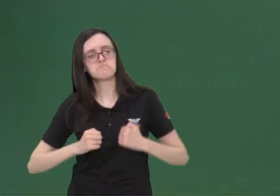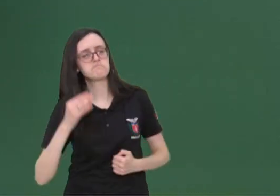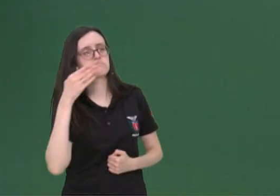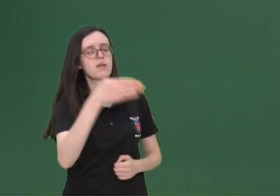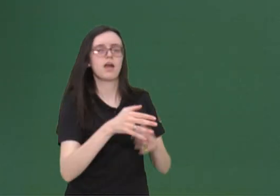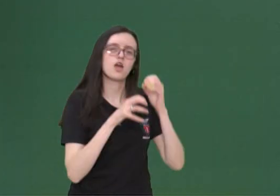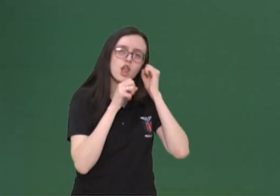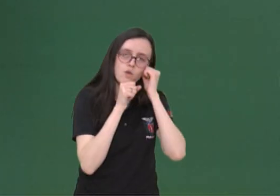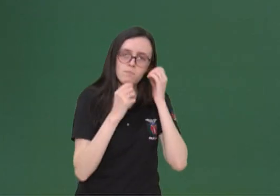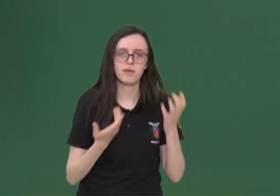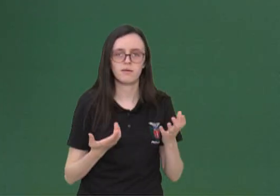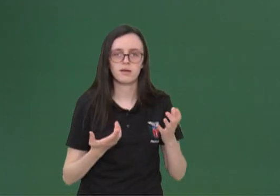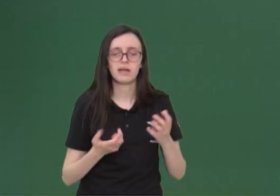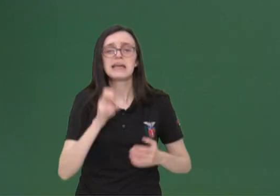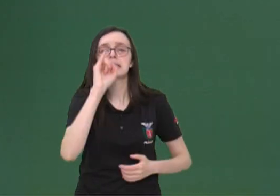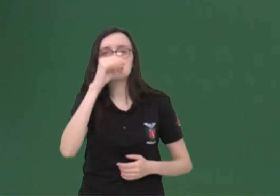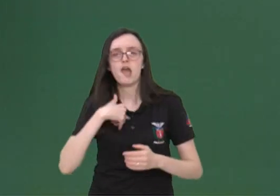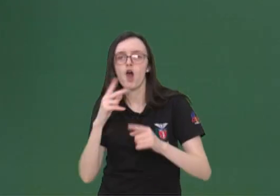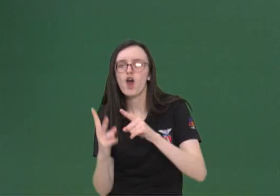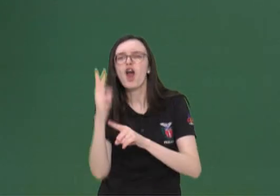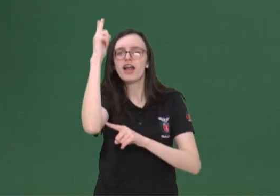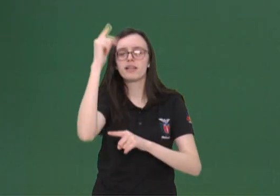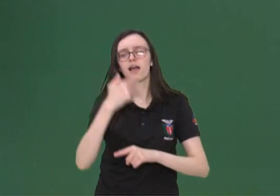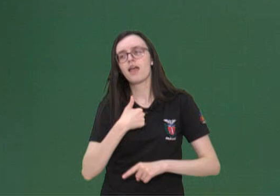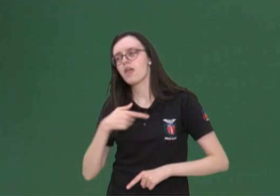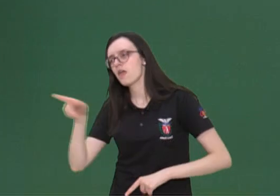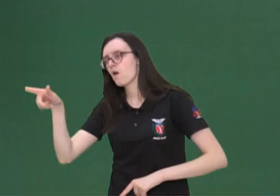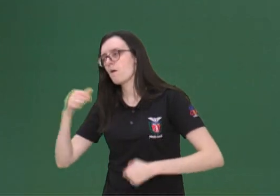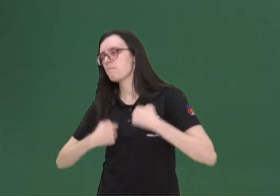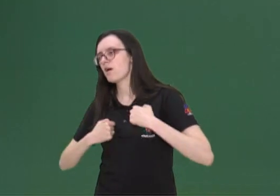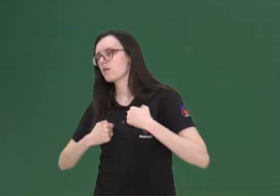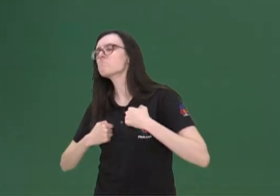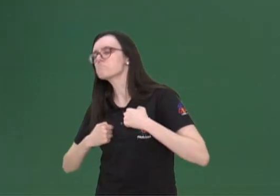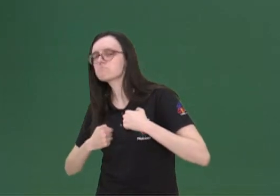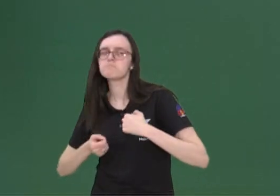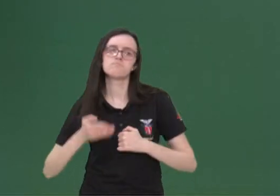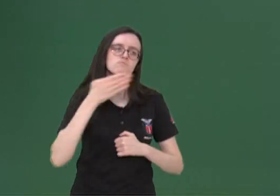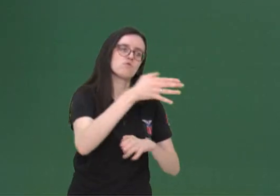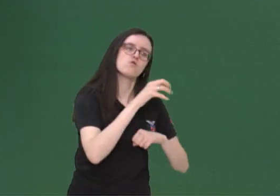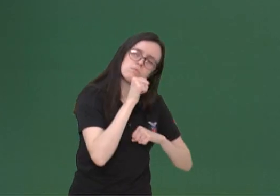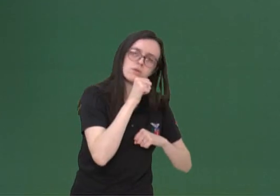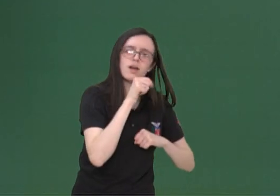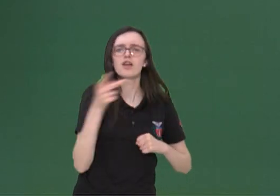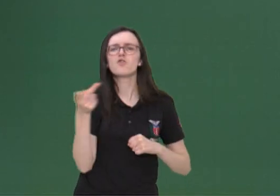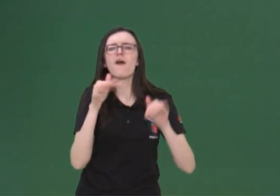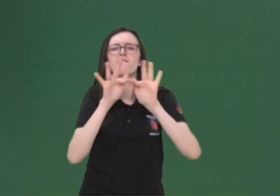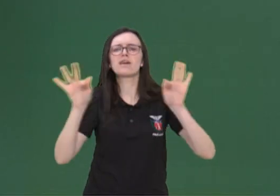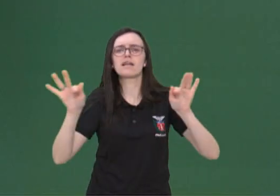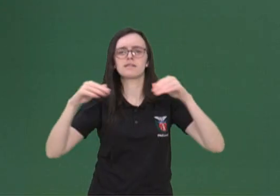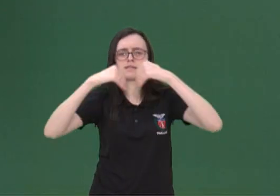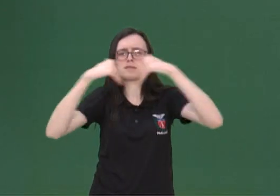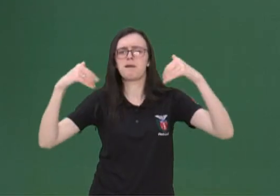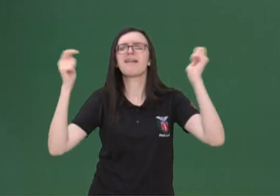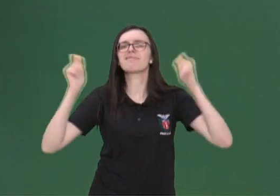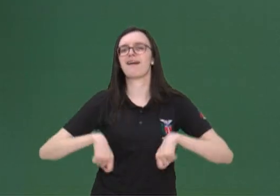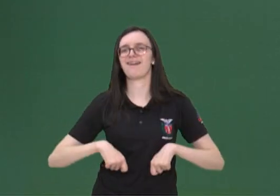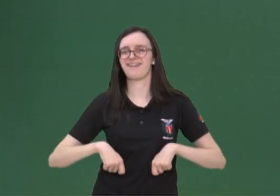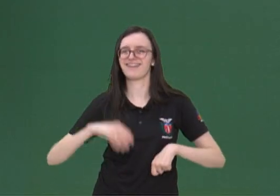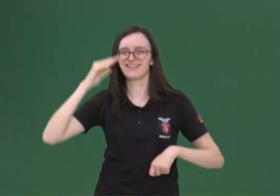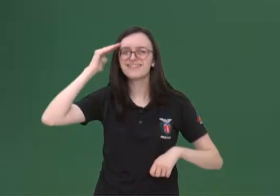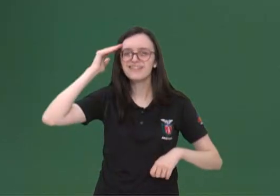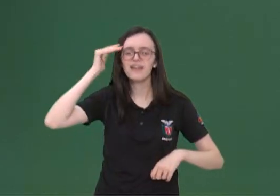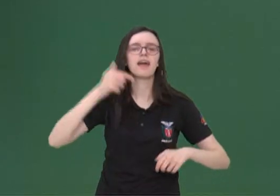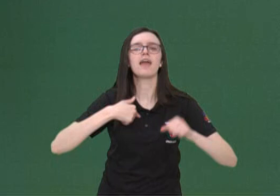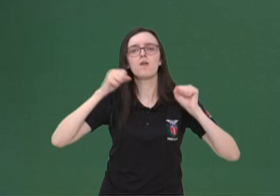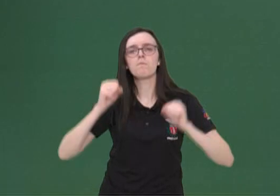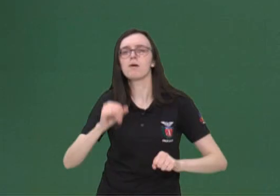eu fui tomar banho, ponto. Eu fui dormir, ponto. Uma coisa não depende da outra, né? Eu posso ir dormir